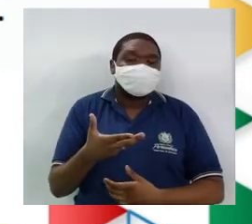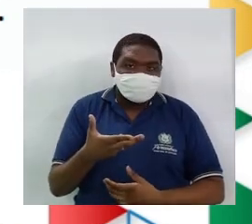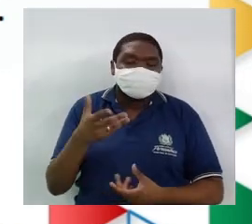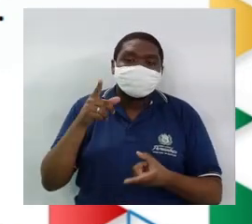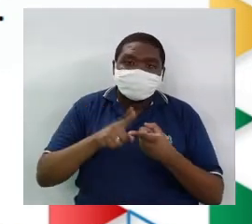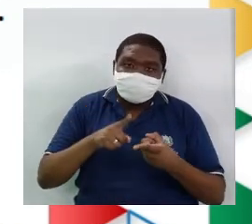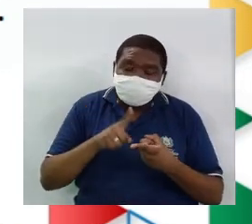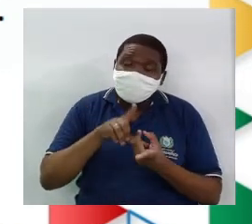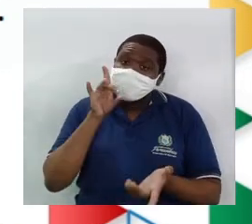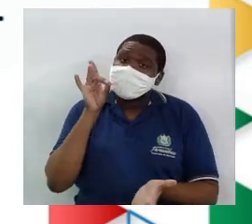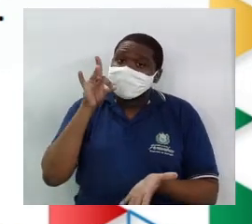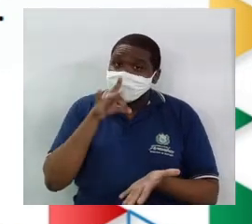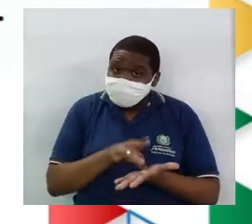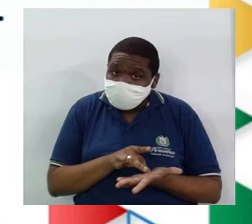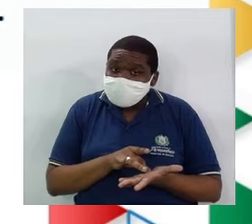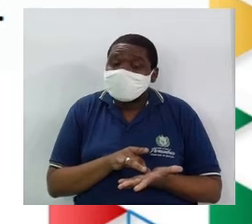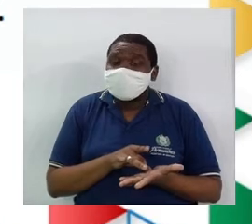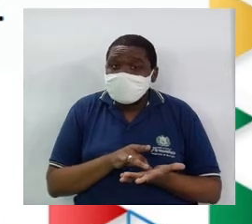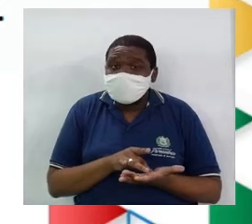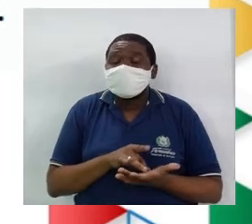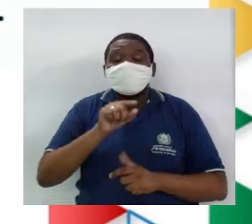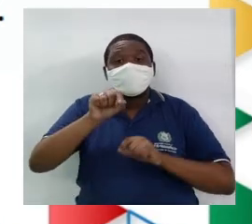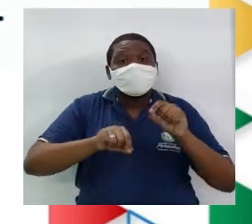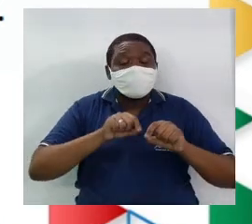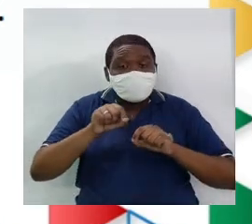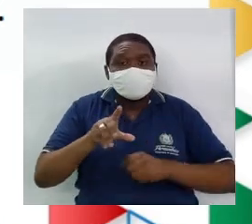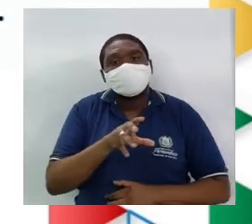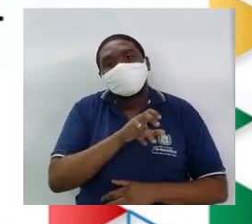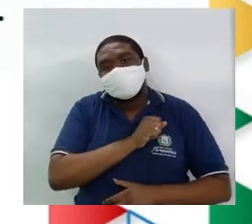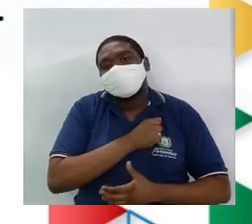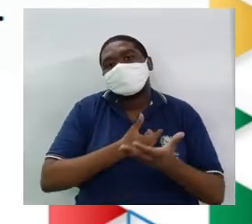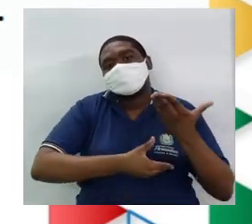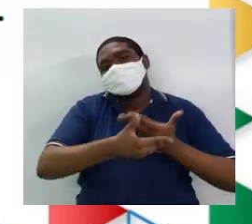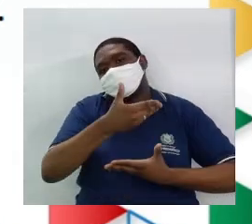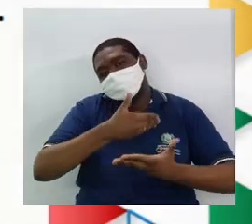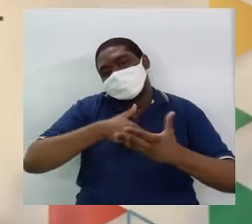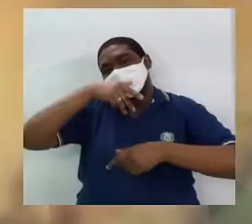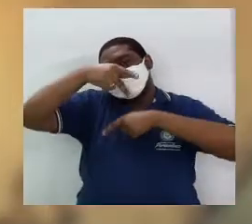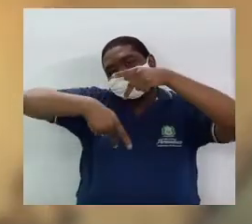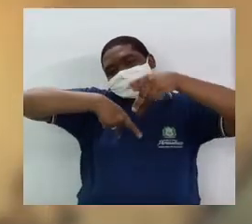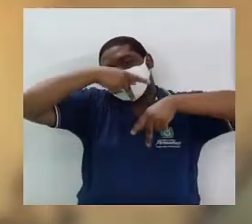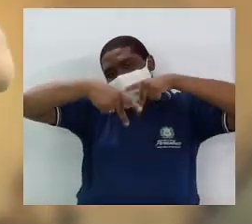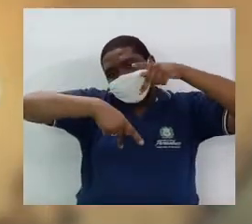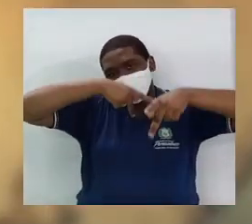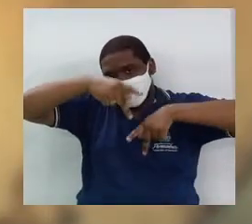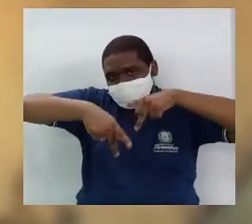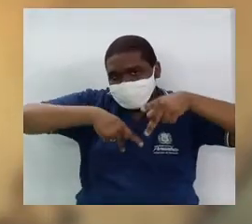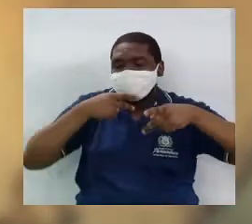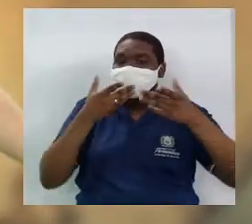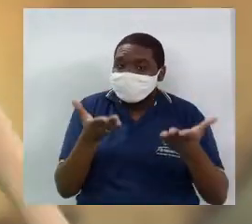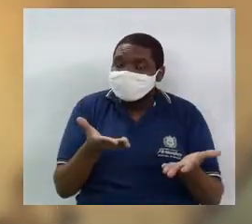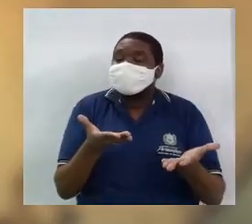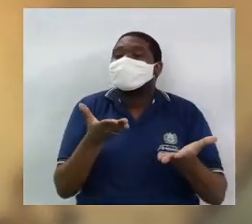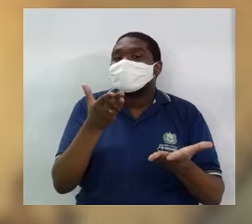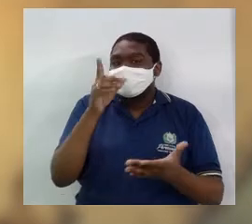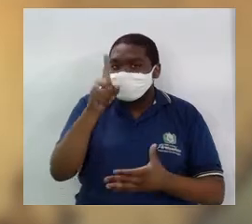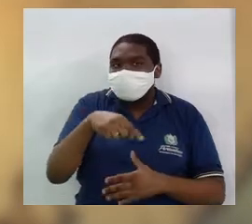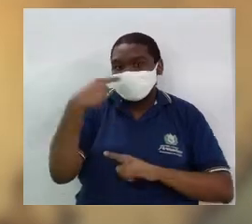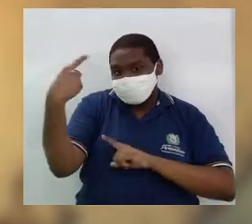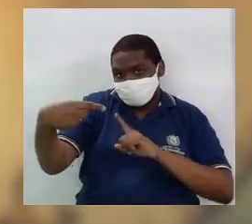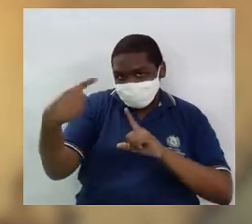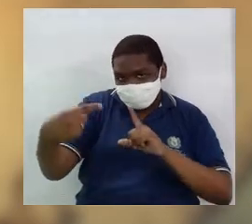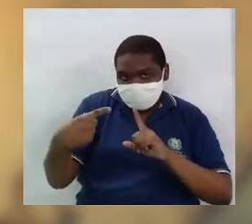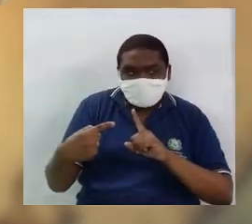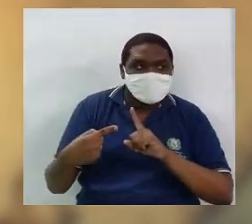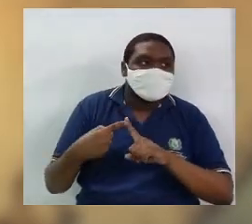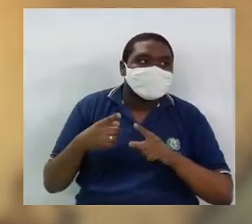fundamento verdadeiro da fraternidade entre os povos. Assim ela se define, nessa busca